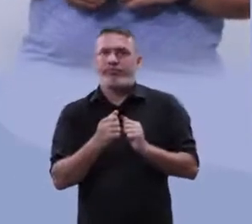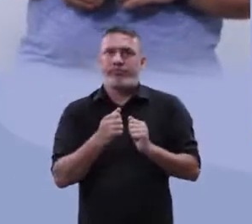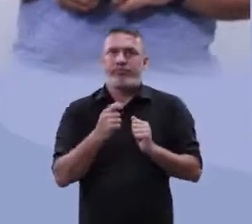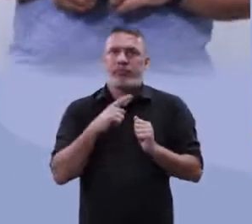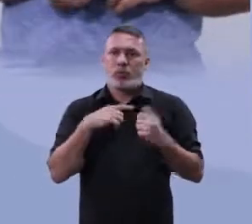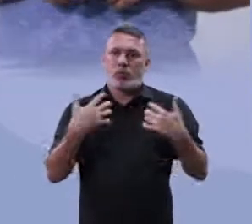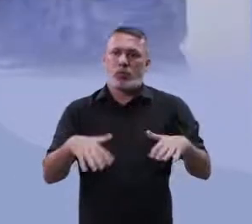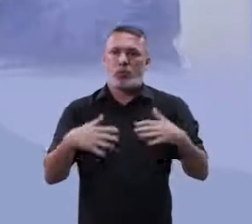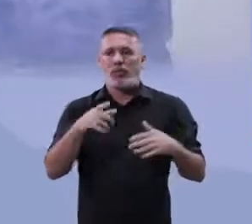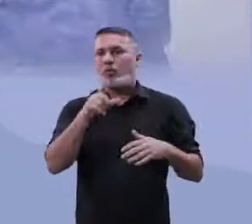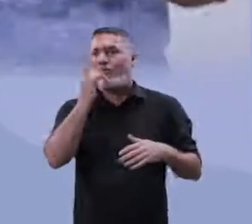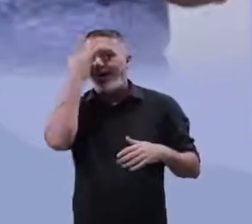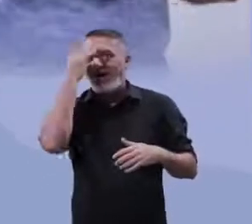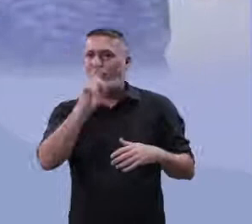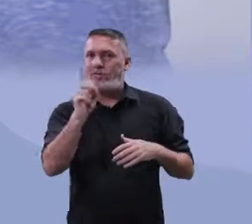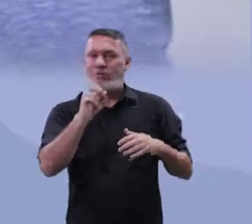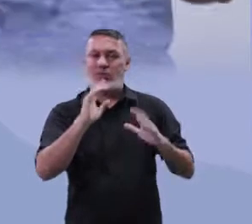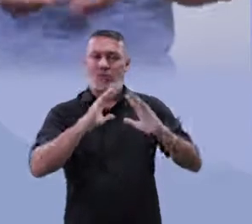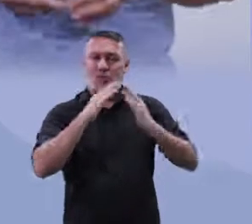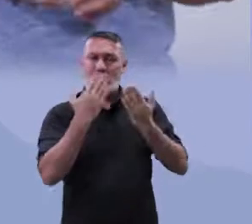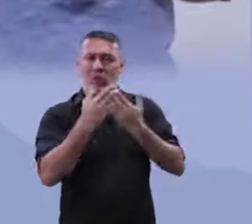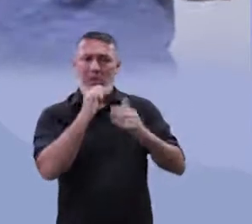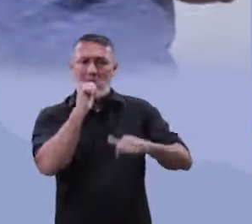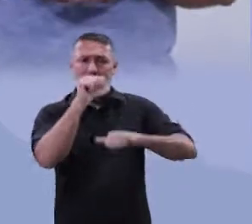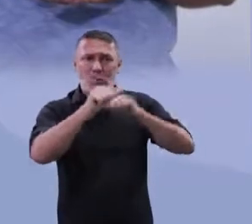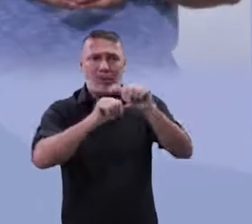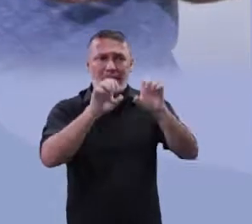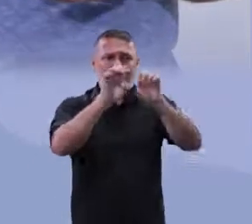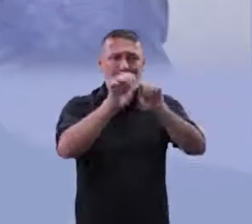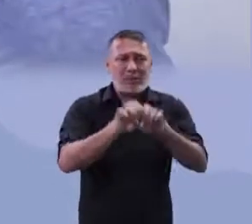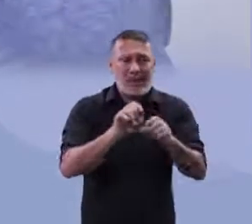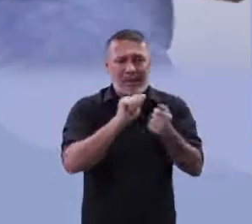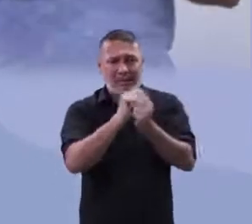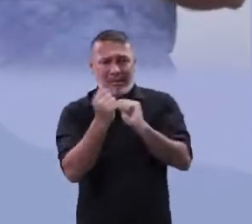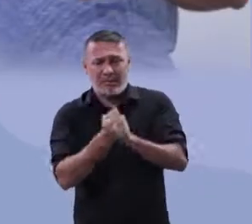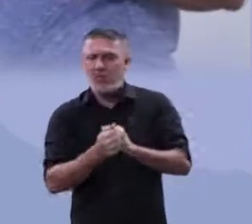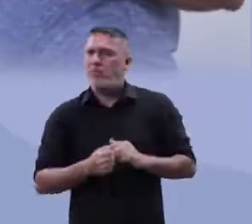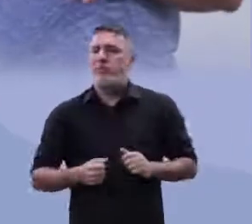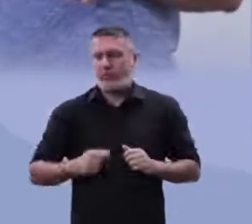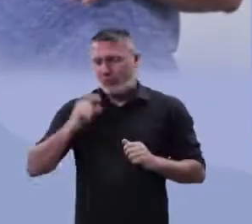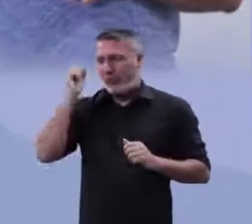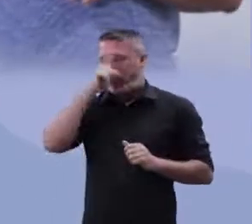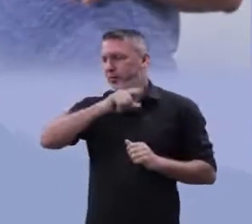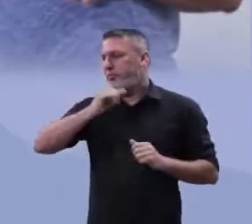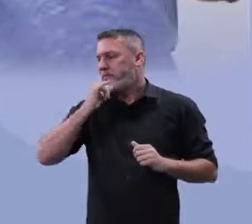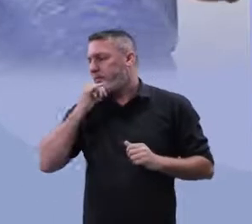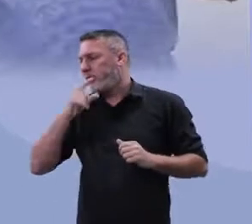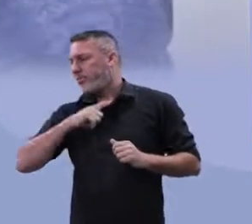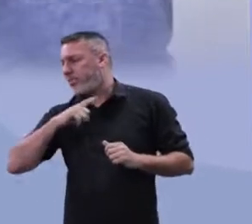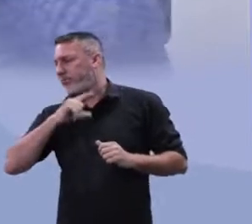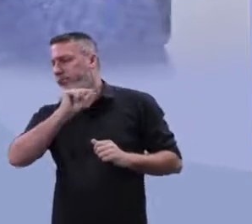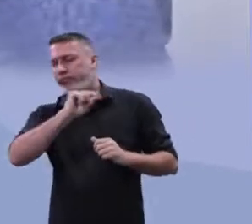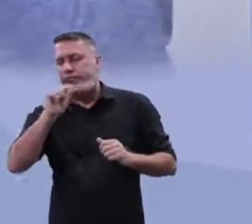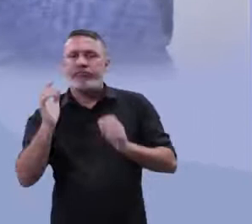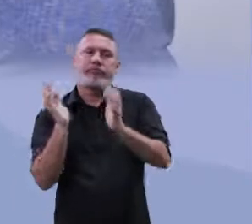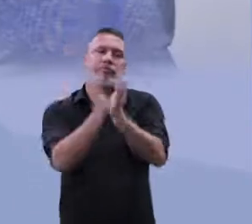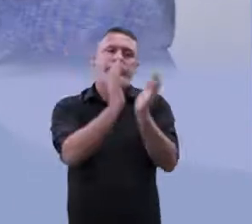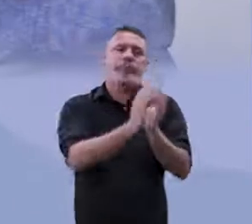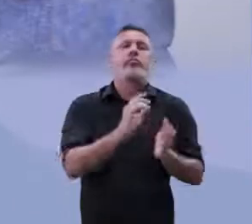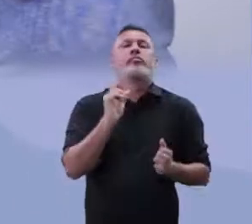você pegar uma escola, ter que mudar a escola, transformar a escola, sim. De grande porte, nós temos que compete ali